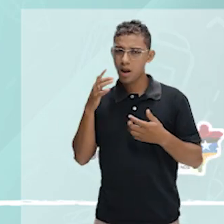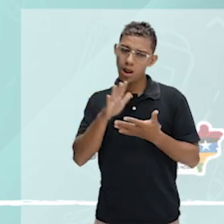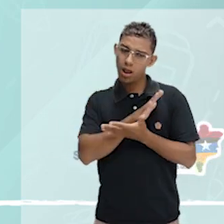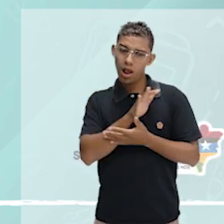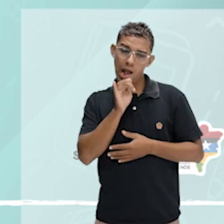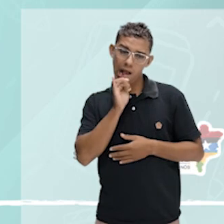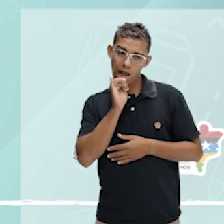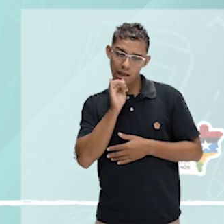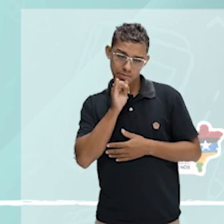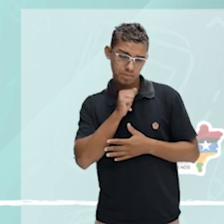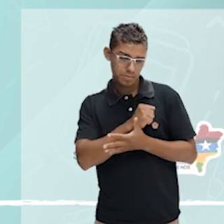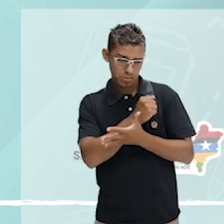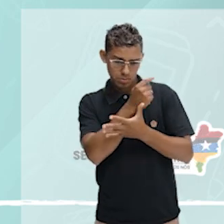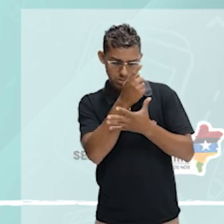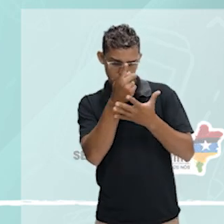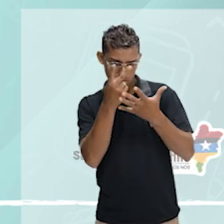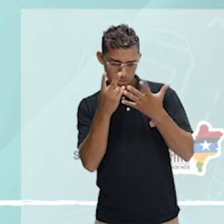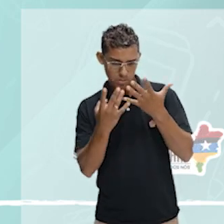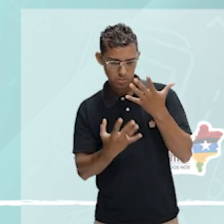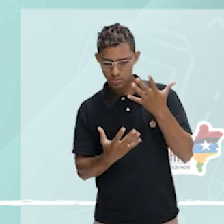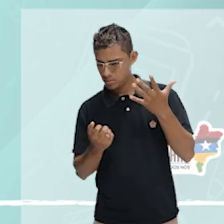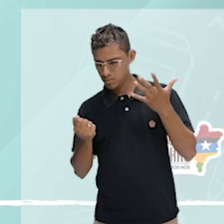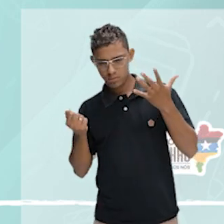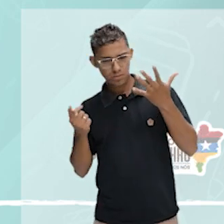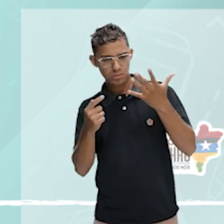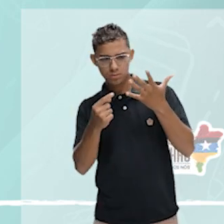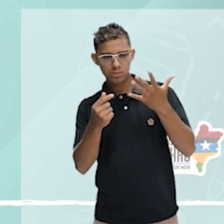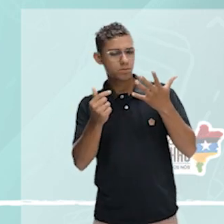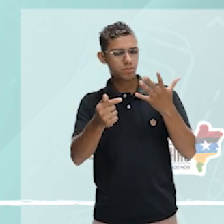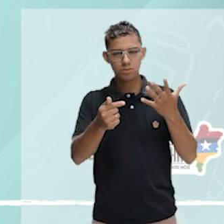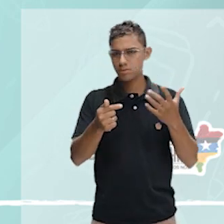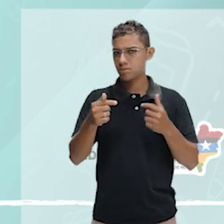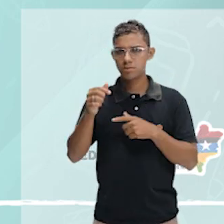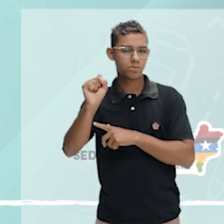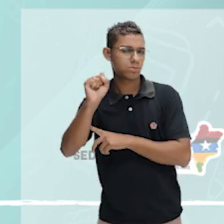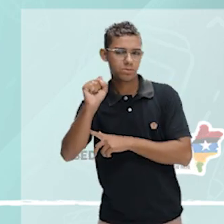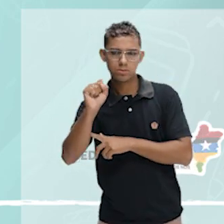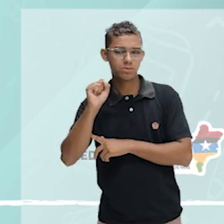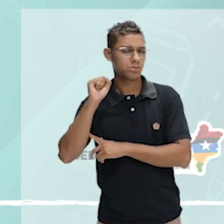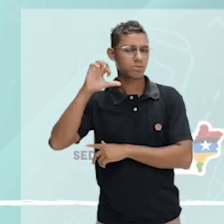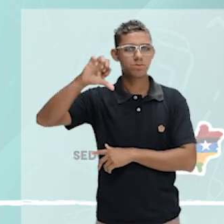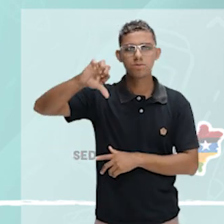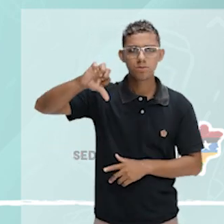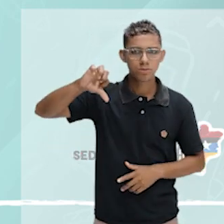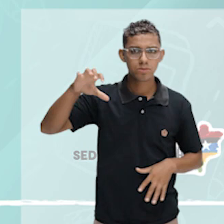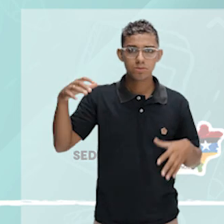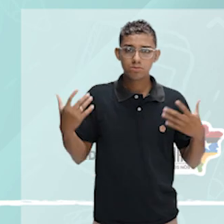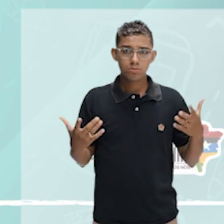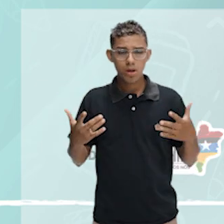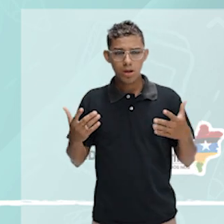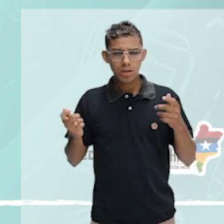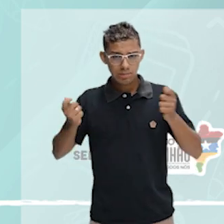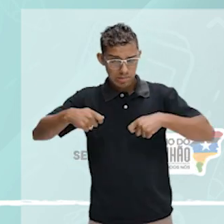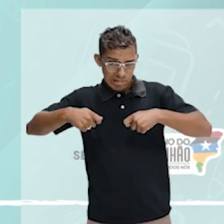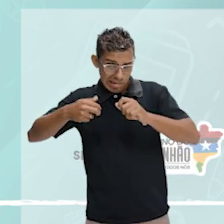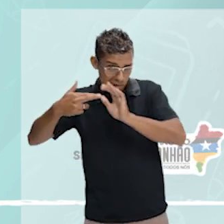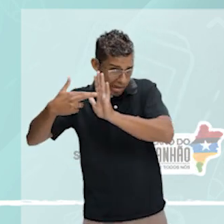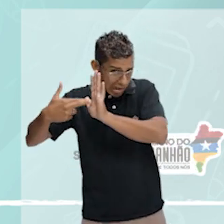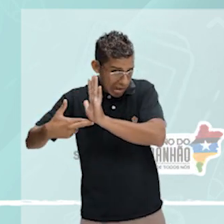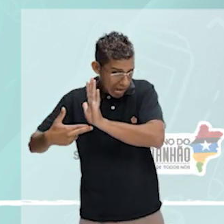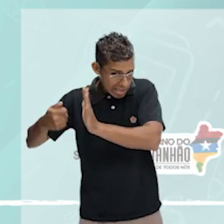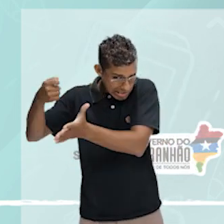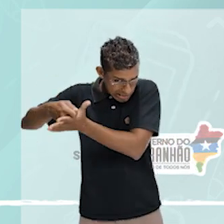prestado atenção nisso Nós escolhemos cinco valores sete valores nove valores tem alguma quantidade assim